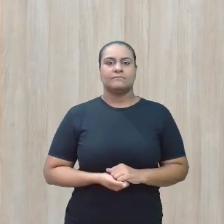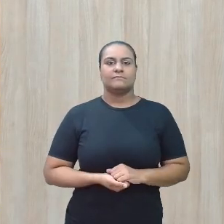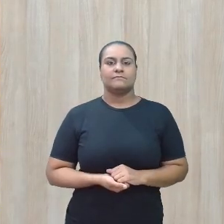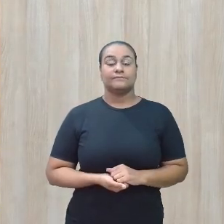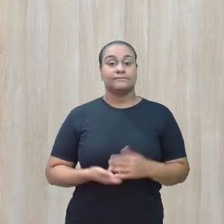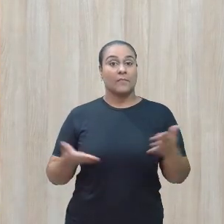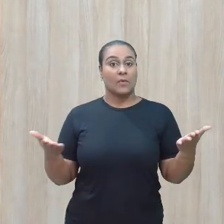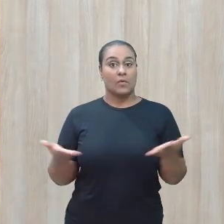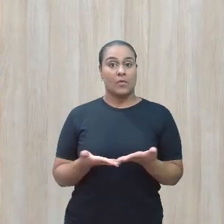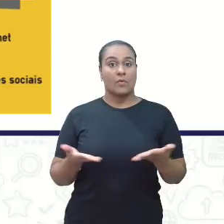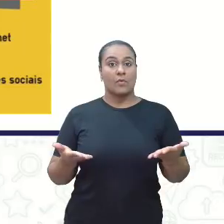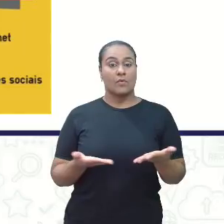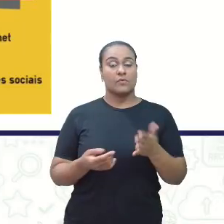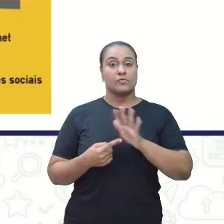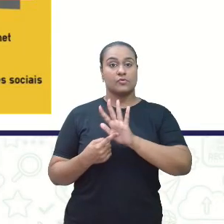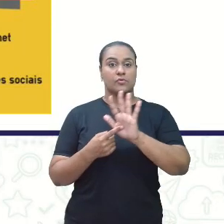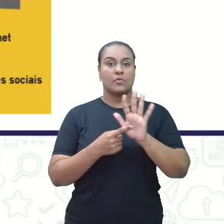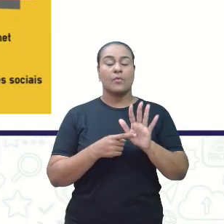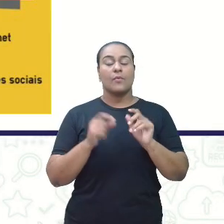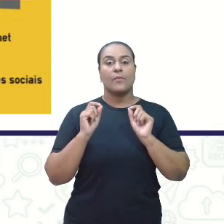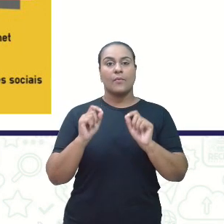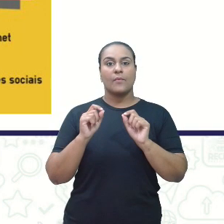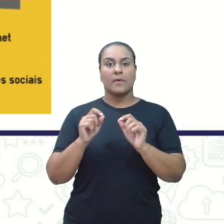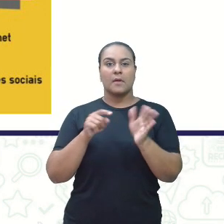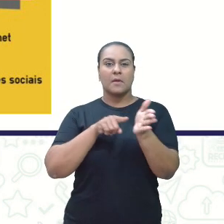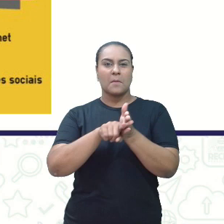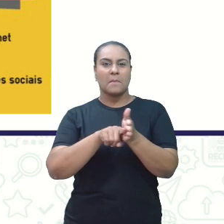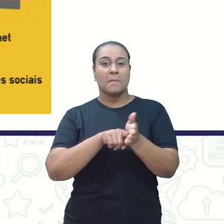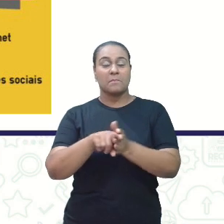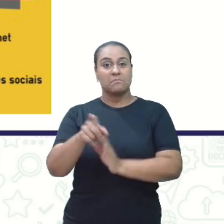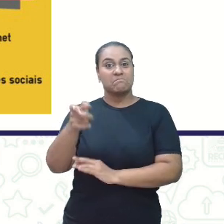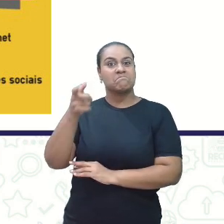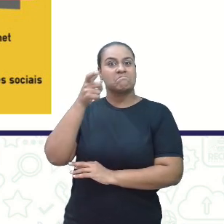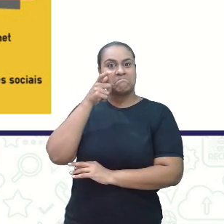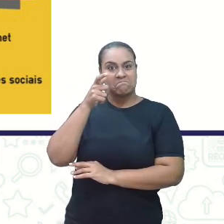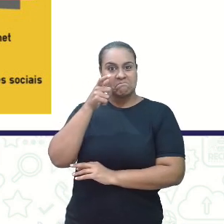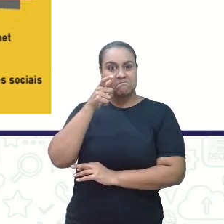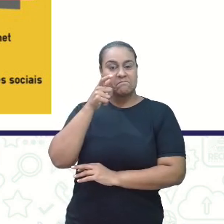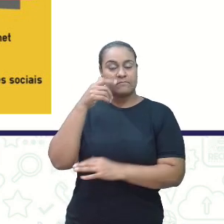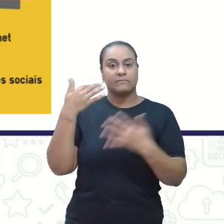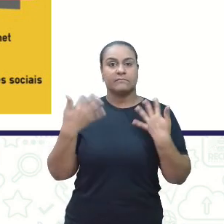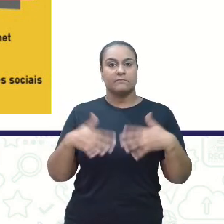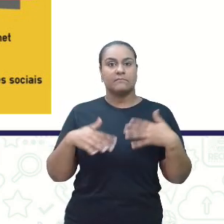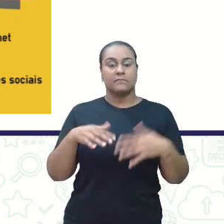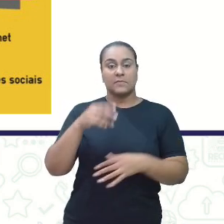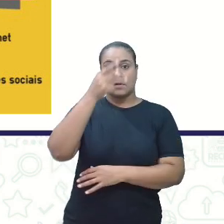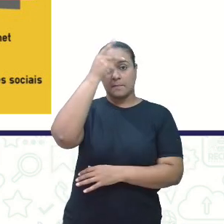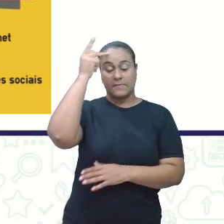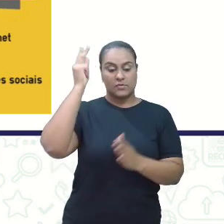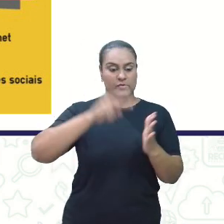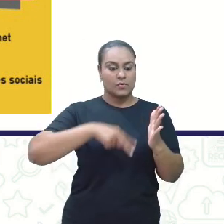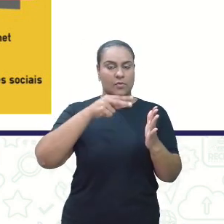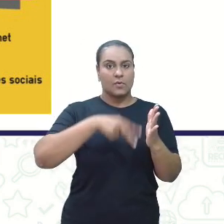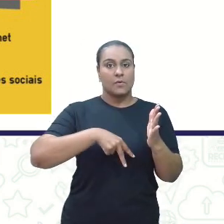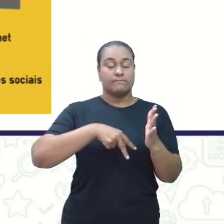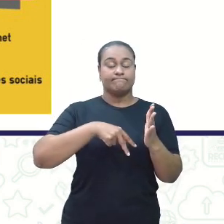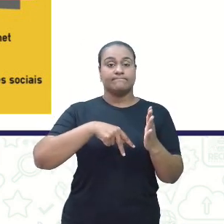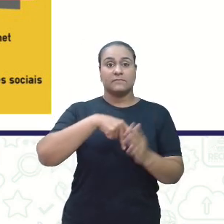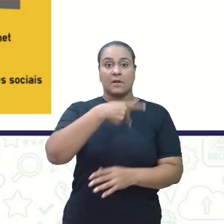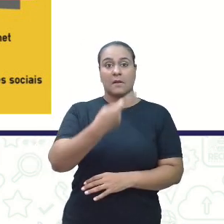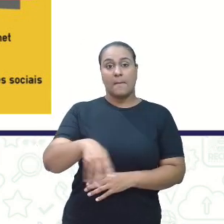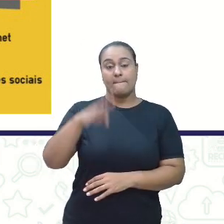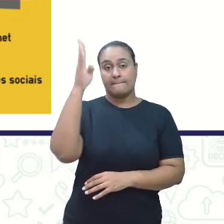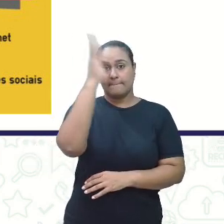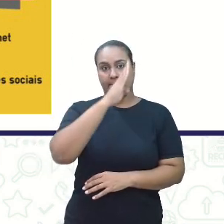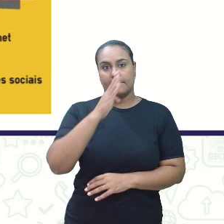Hoje eu trouxe aqui para vocês uma pesquisa que é bem interessante, inclusive, tá? O leitor brasileiro. Aqui ela mostra